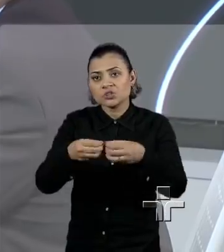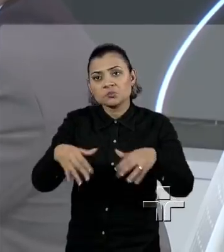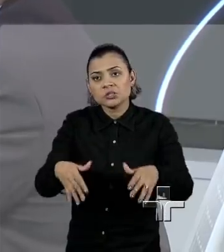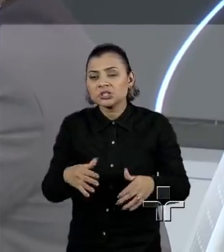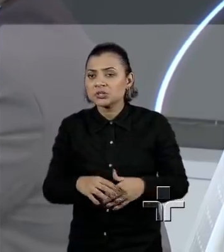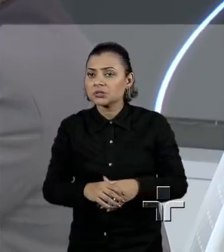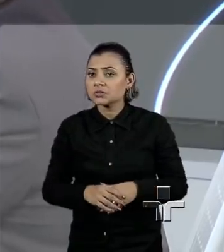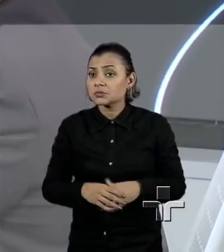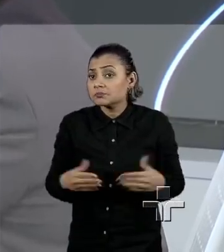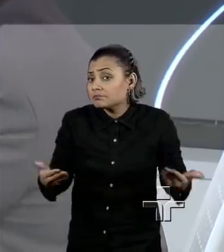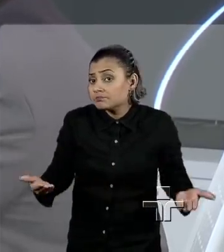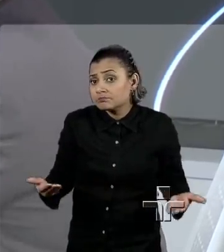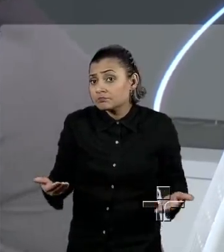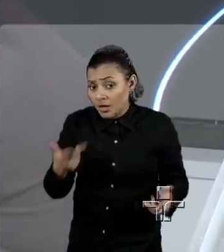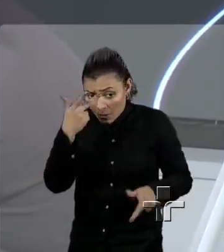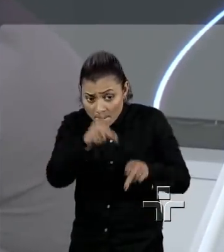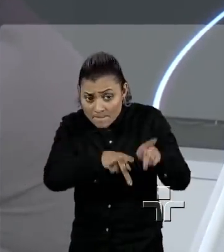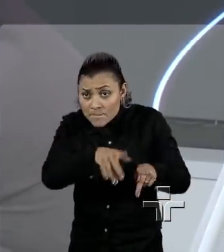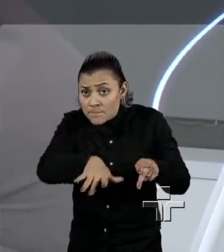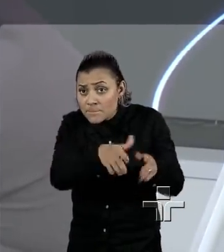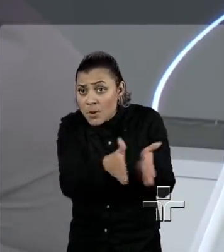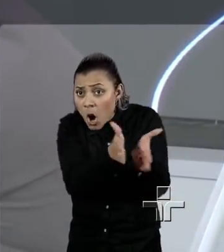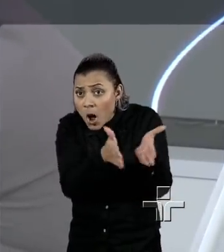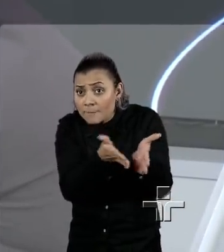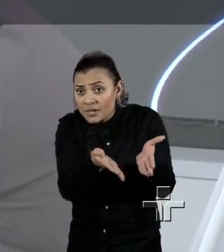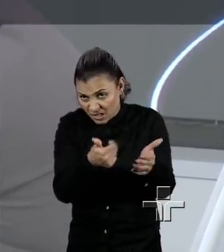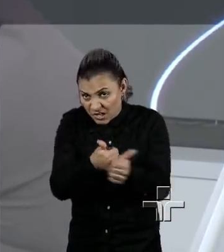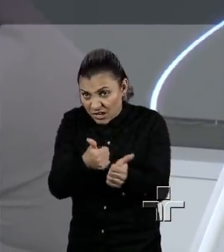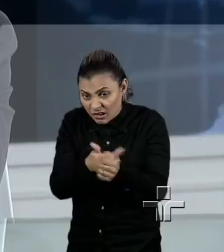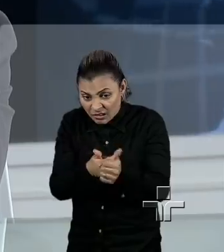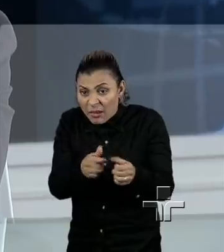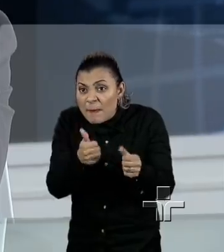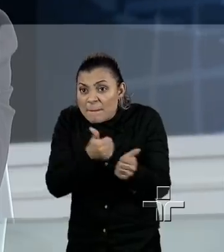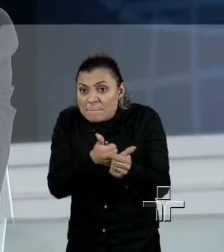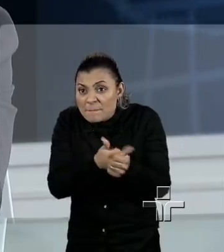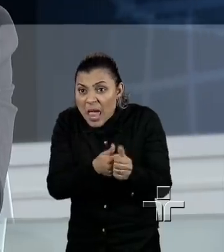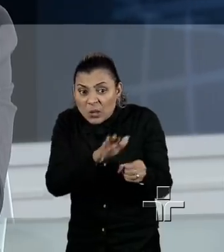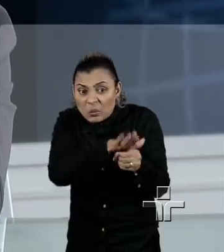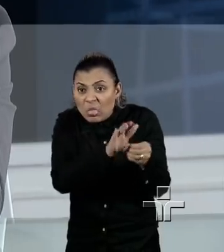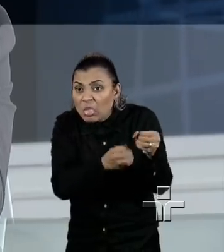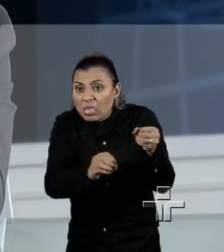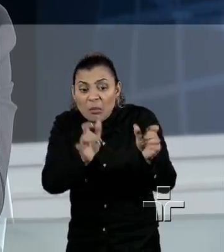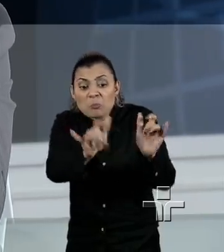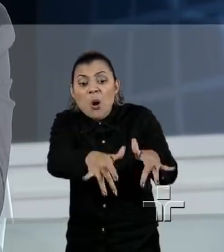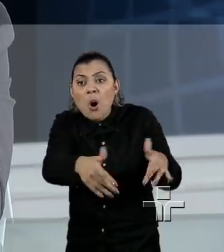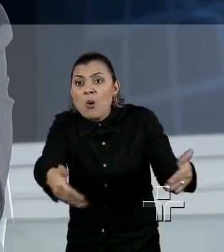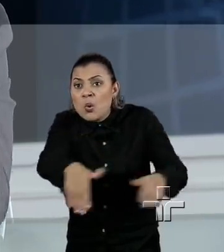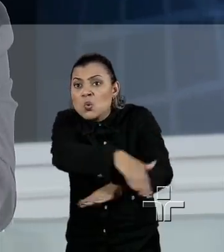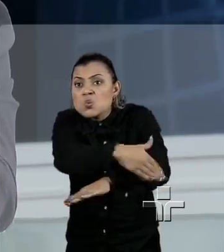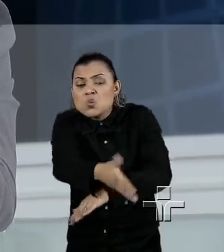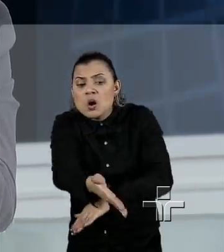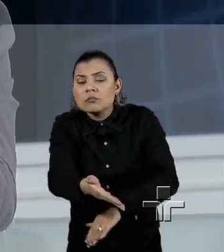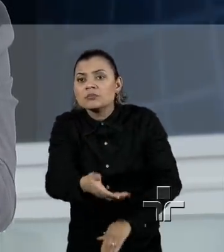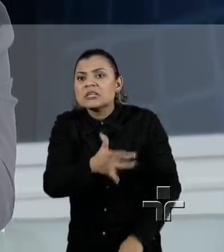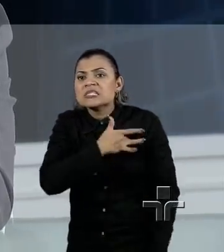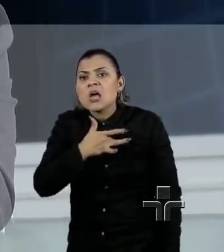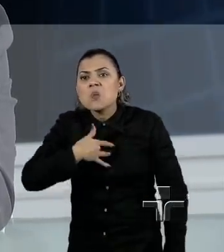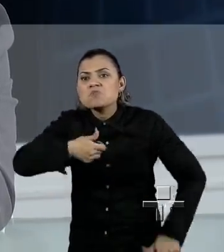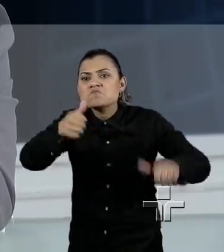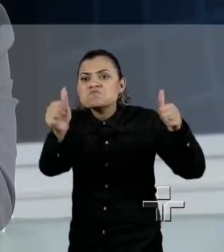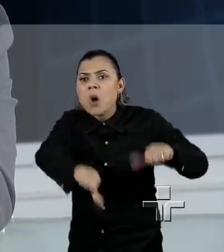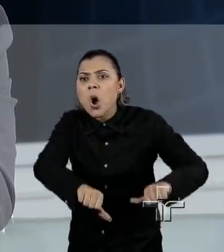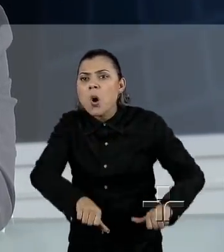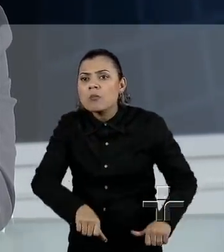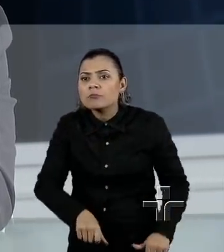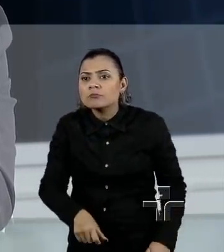expõe os mais vulneráveis. Quem mora do lado de esgoto a céu aberto é gente que já tem a saúde fragilizada e tem menos